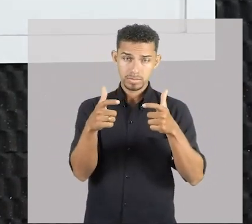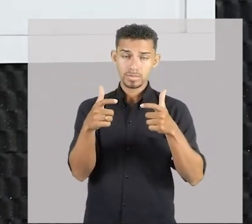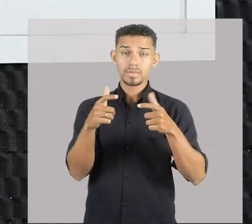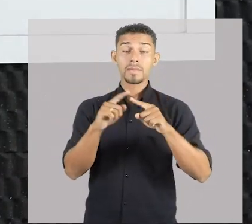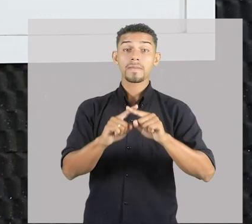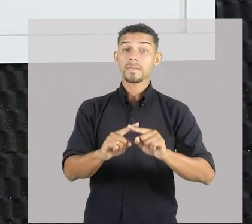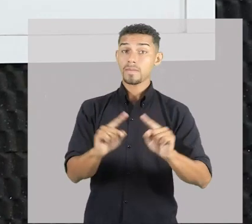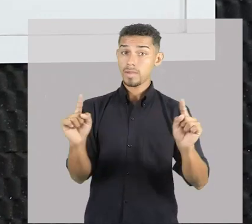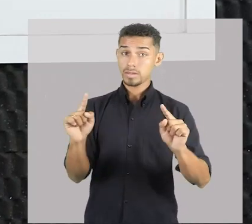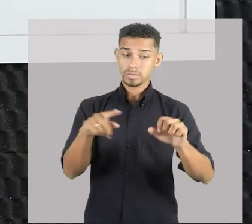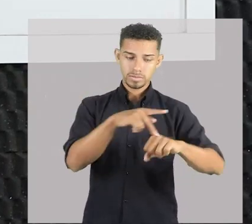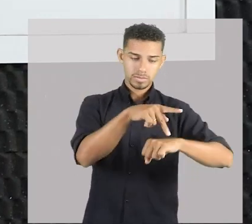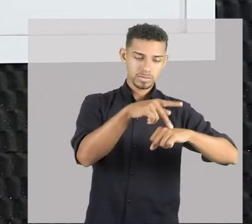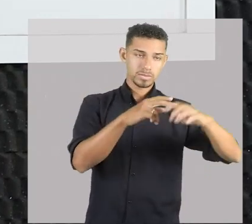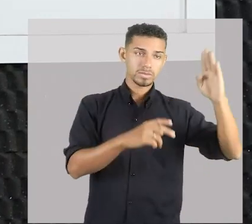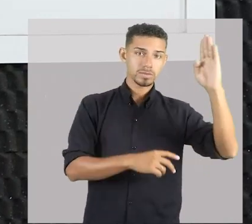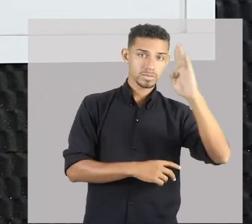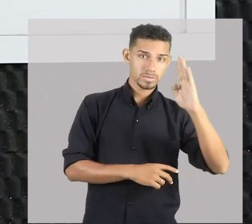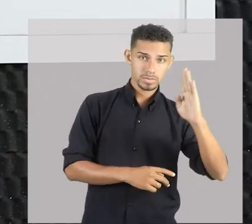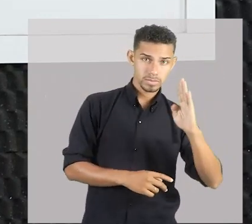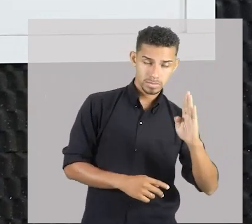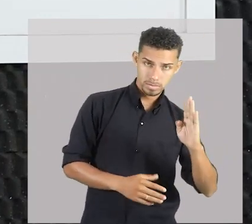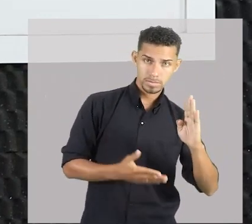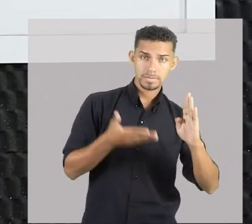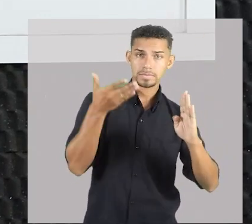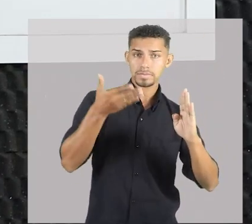unidade de medida usual